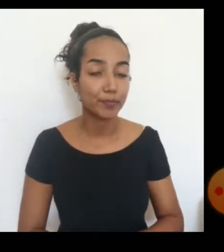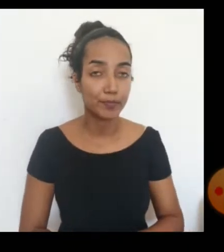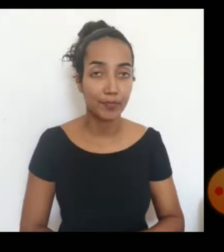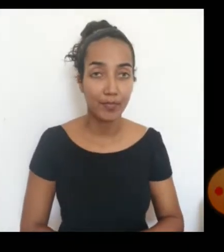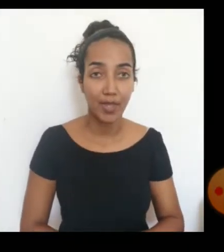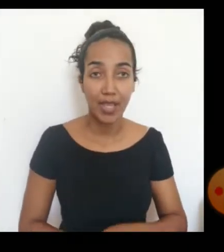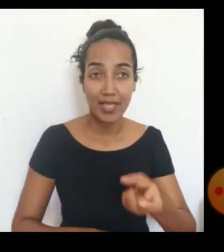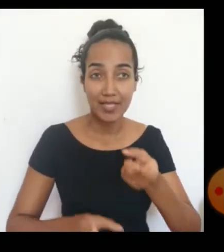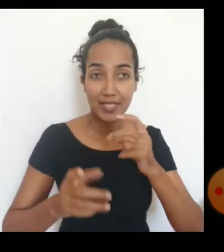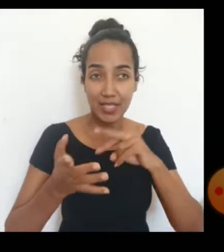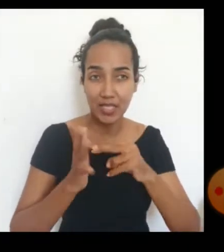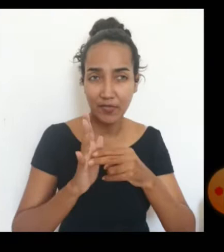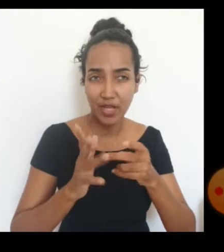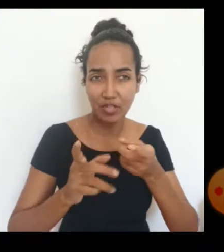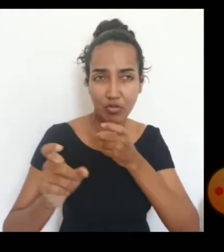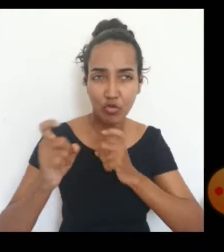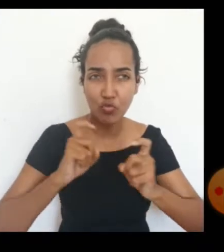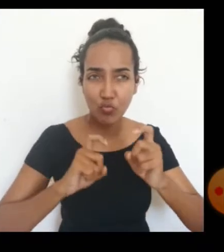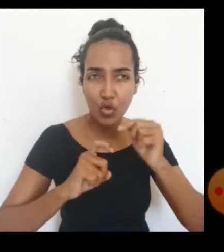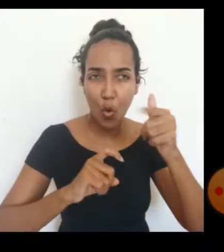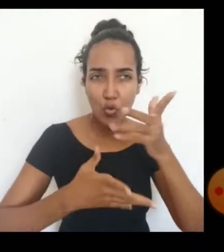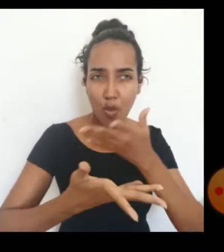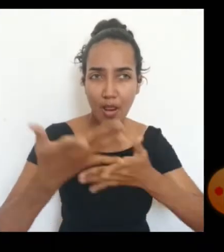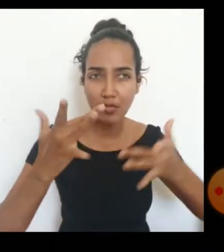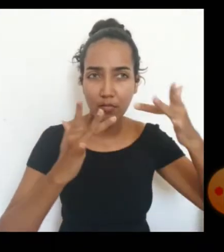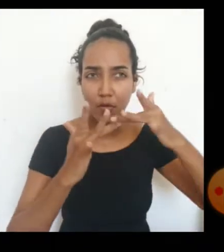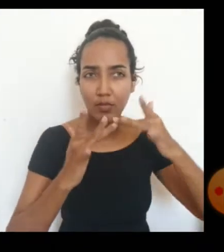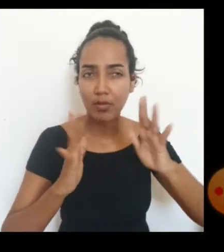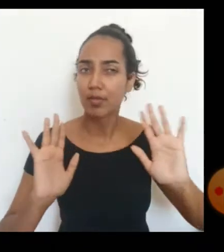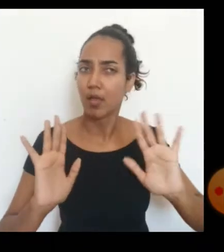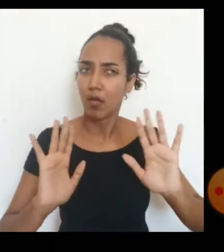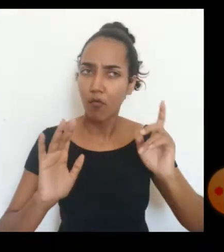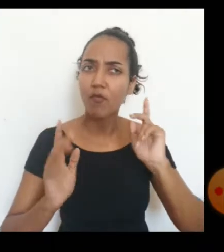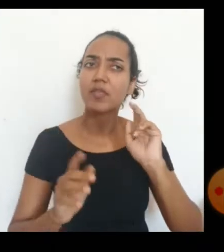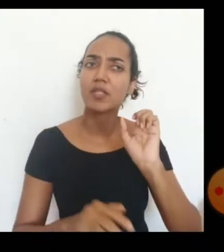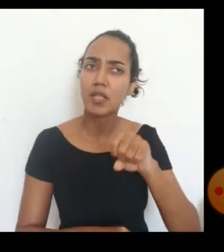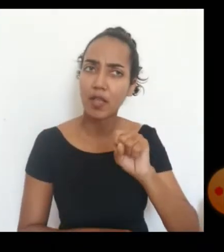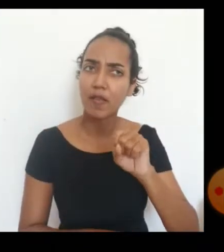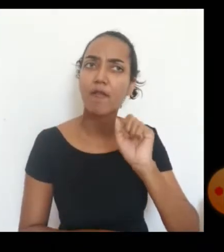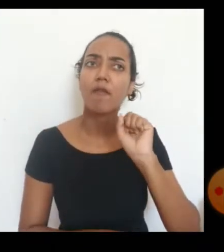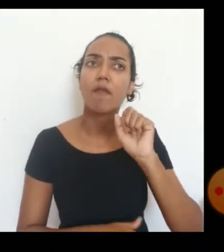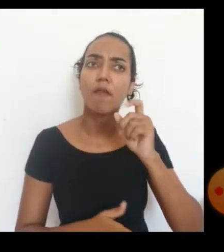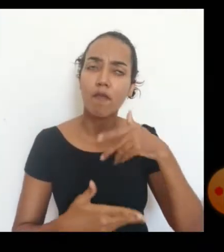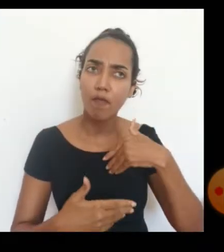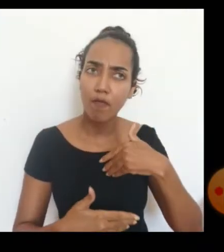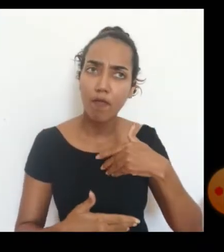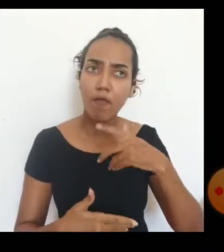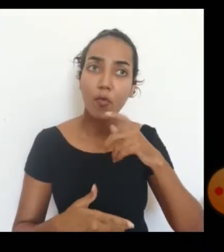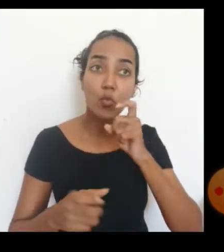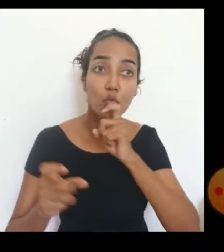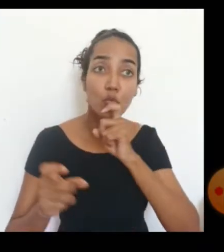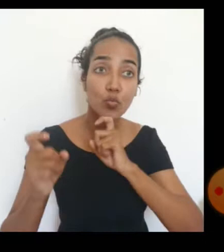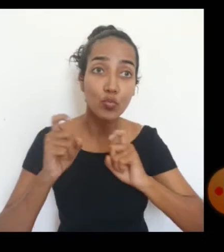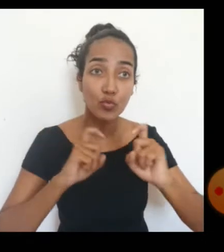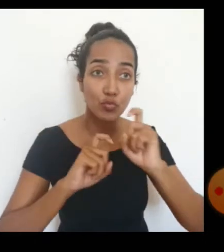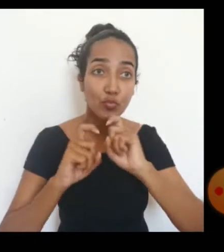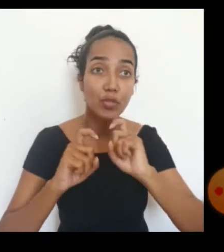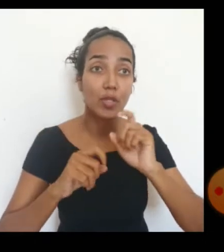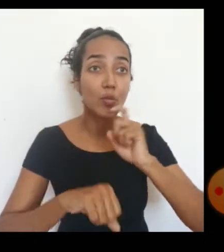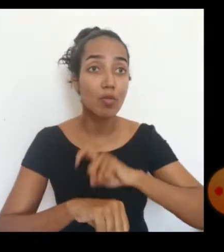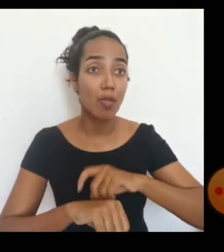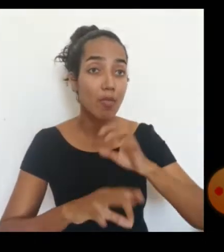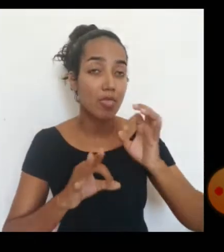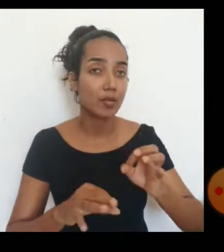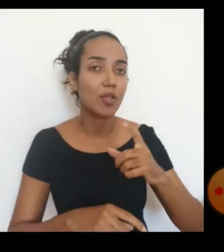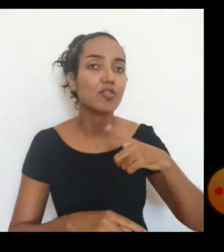outros relacionamentos. A gente vai sim discutir no momento adequado. Então, por exemplo, a gente tem relacionamento de herança. Quando a gente